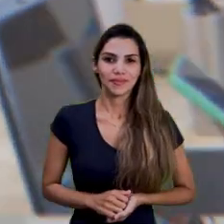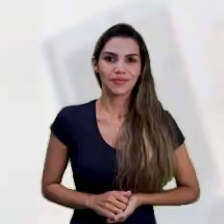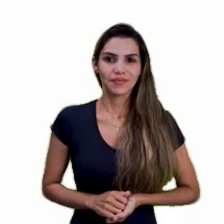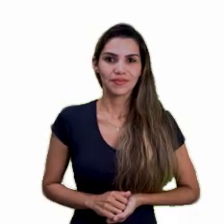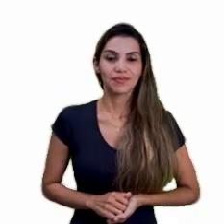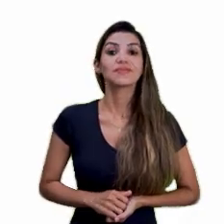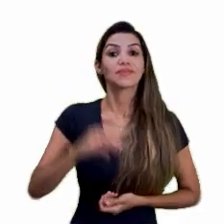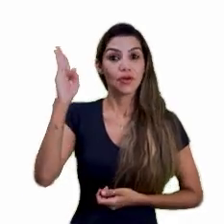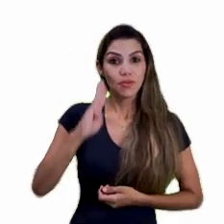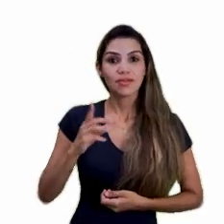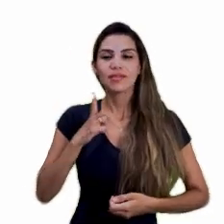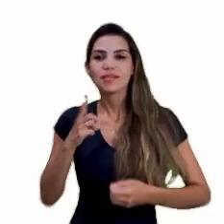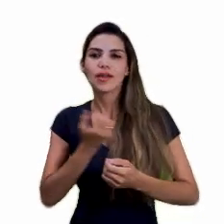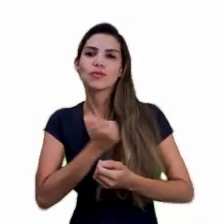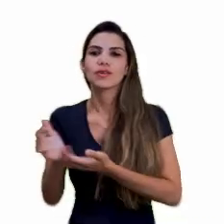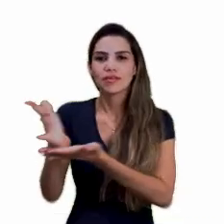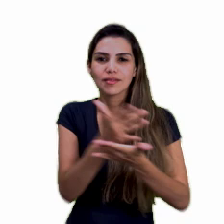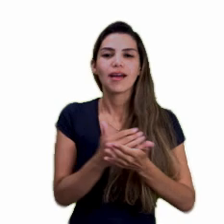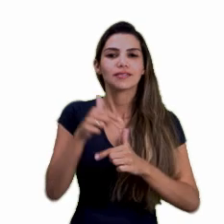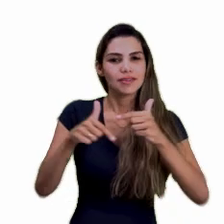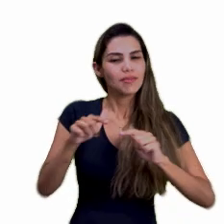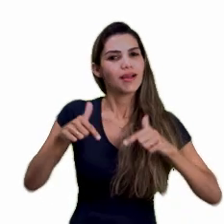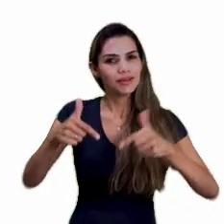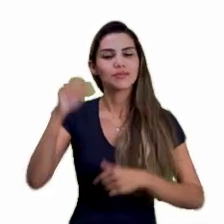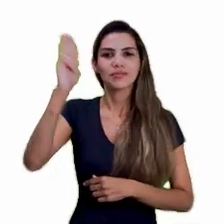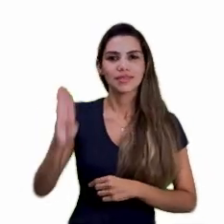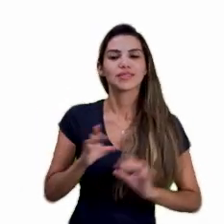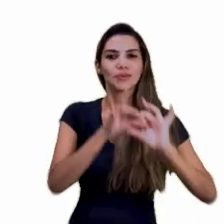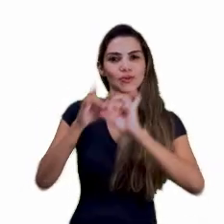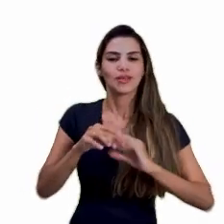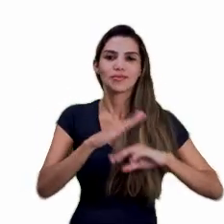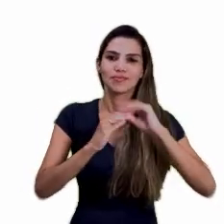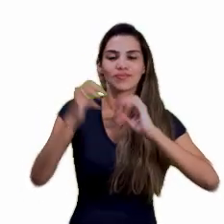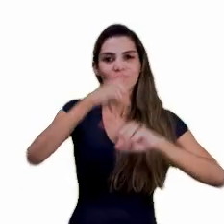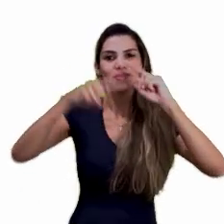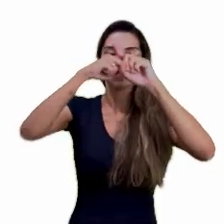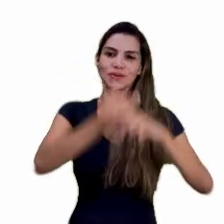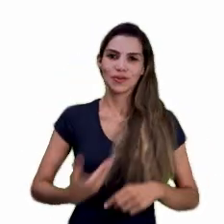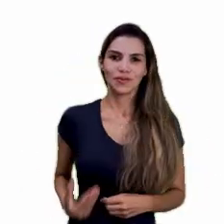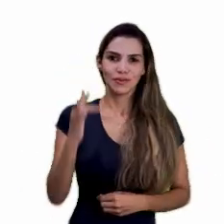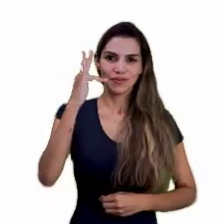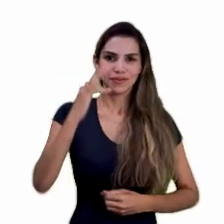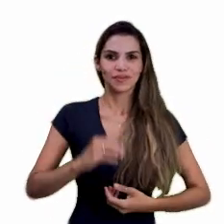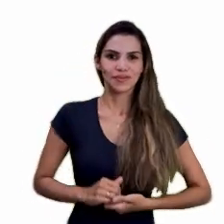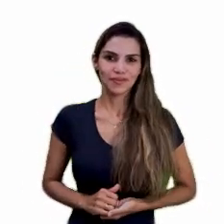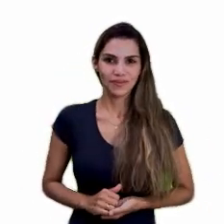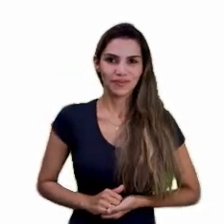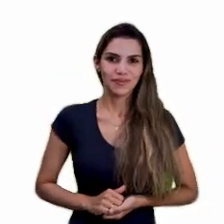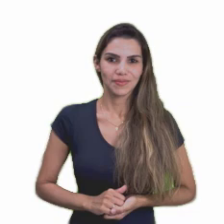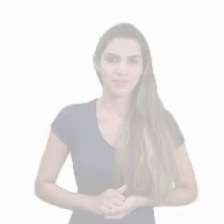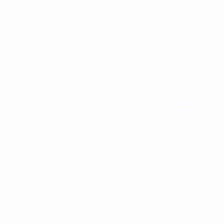gov.br/comunicabr. Nosso país em números, dados e ações. Brasil, União e Reconstrução, Governo Federal.